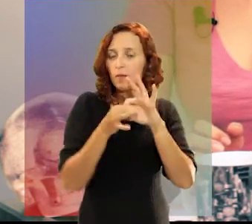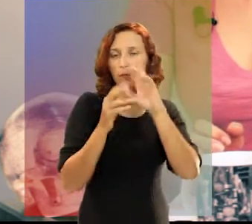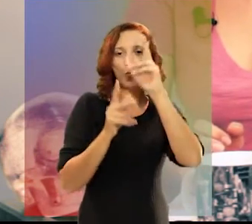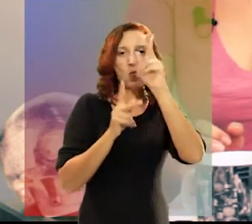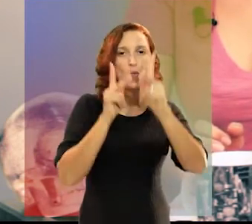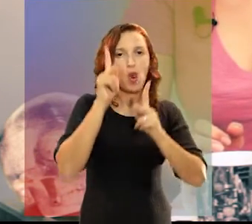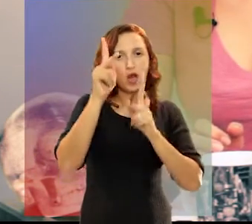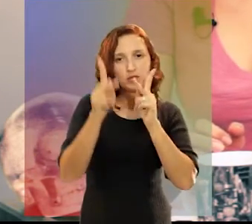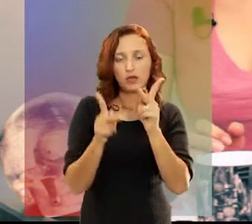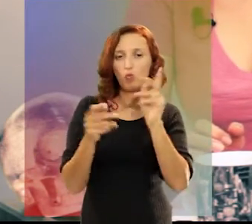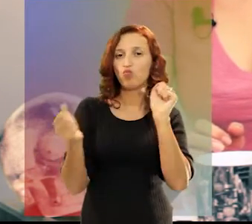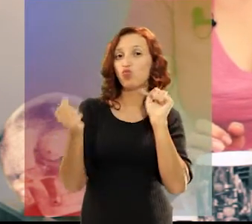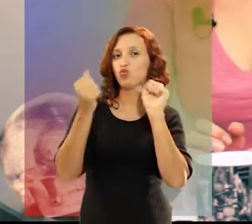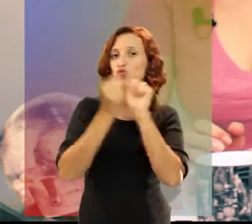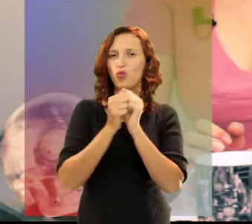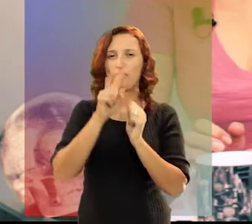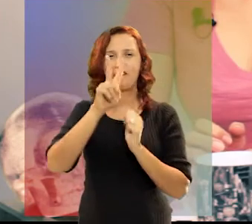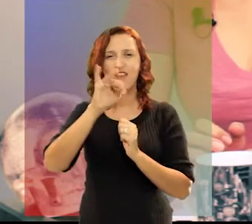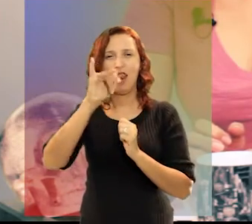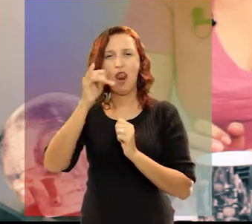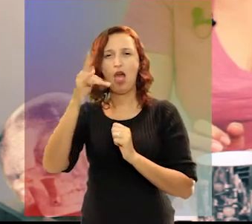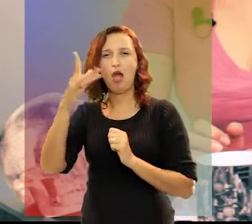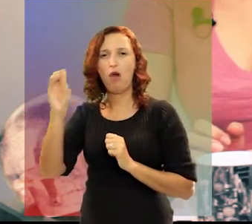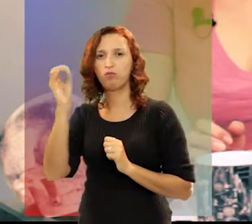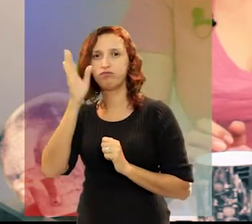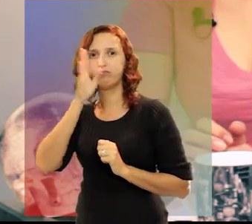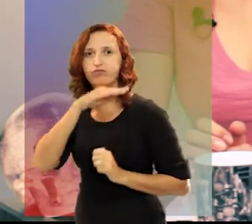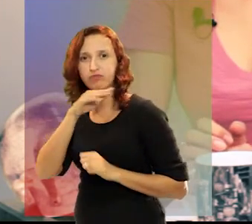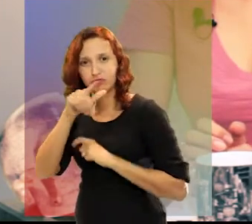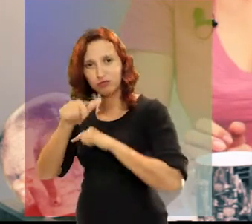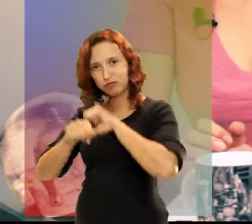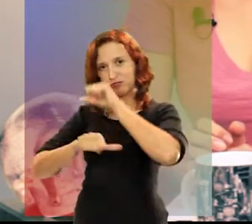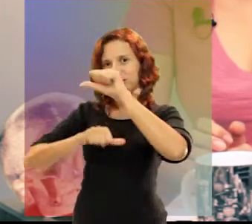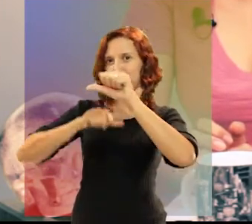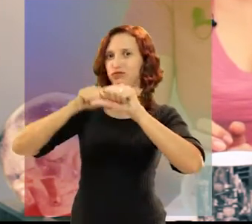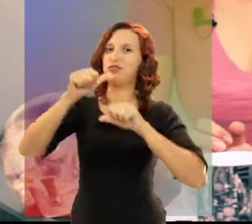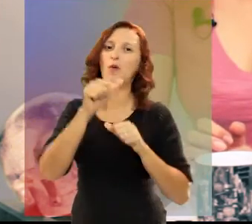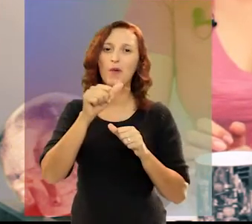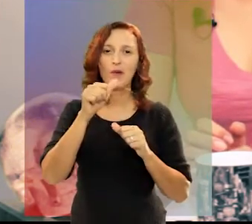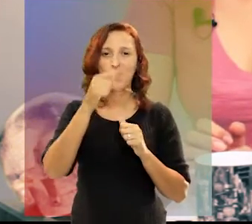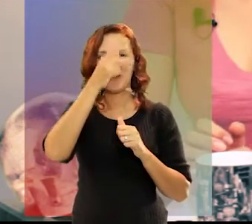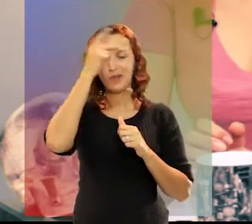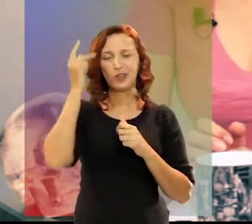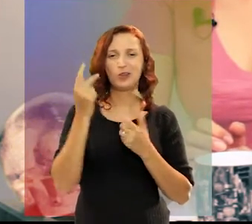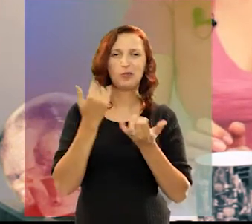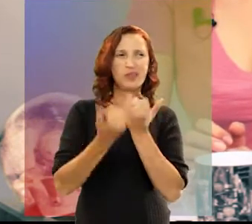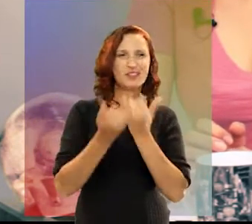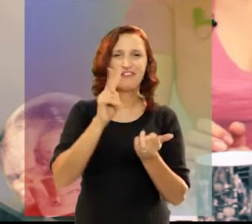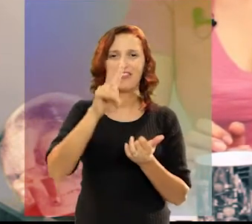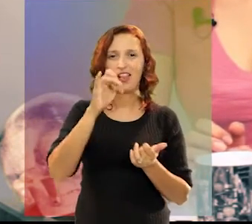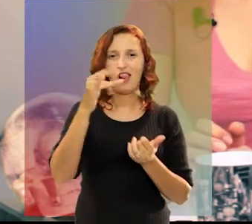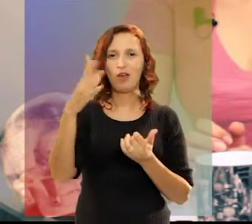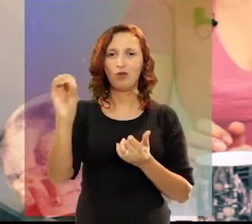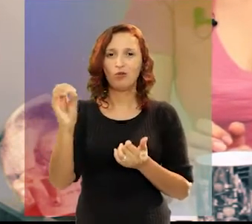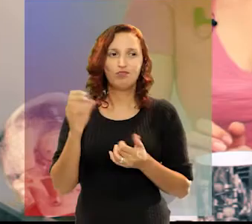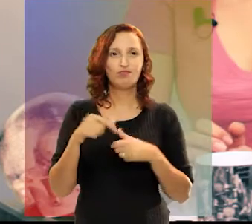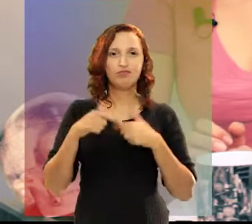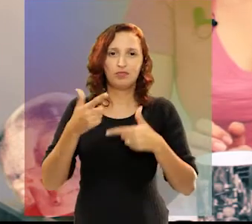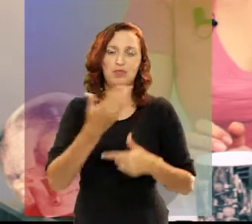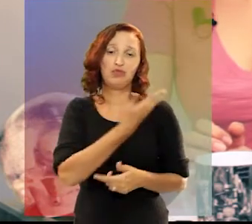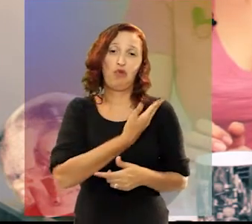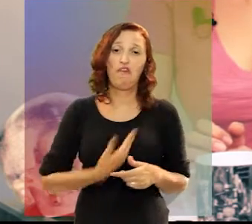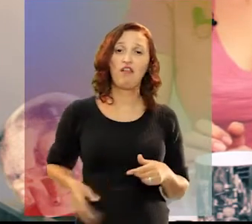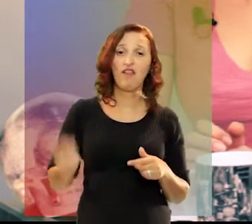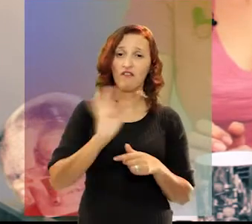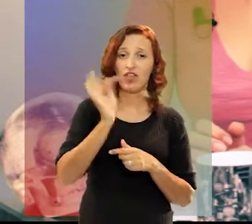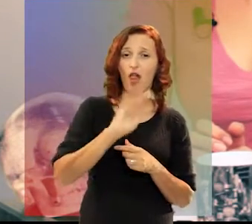com os próprios vilões, porque aí os vilões acabam se transformando em mocinhos e fica a população toda resolvida, mas mesmo assim o governo federal